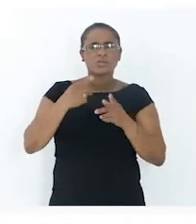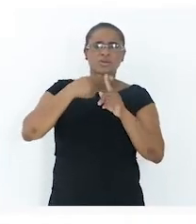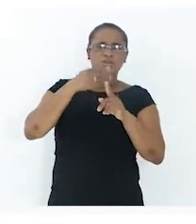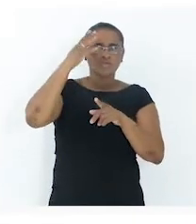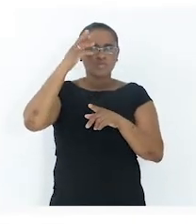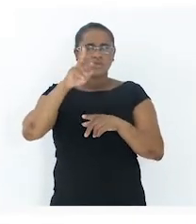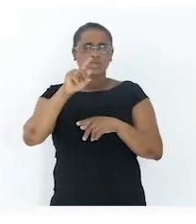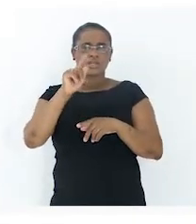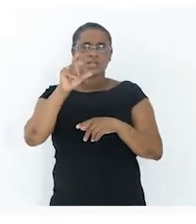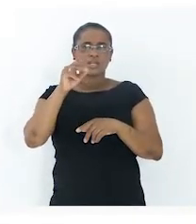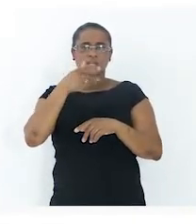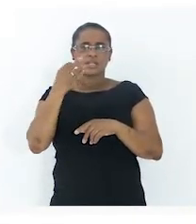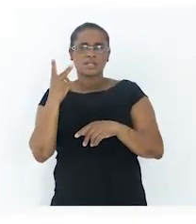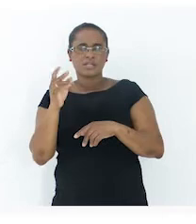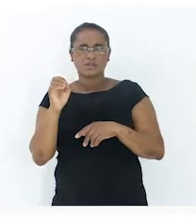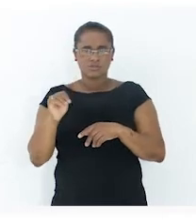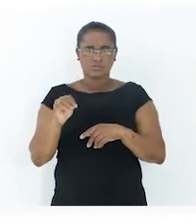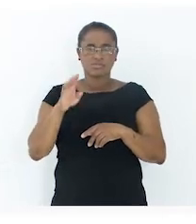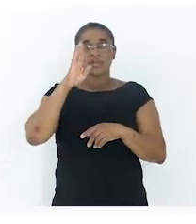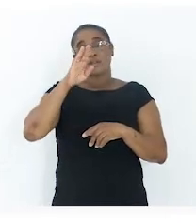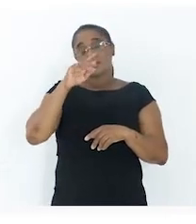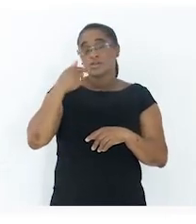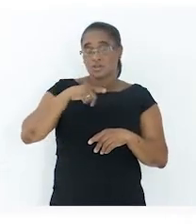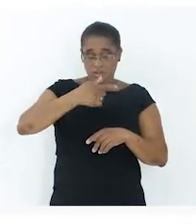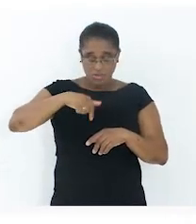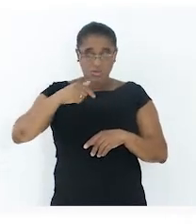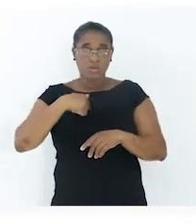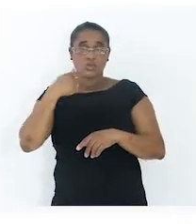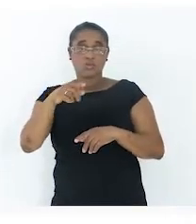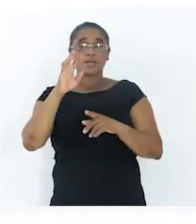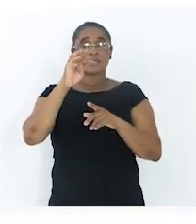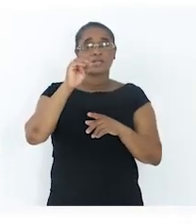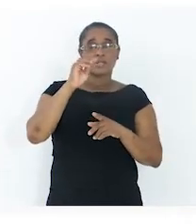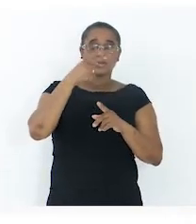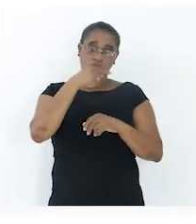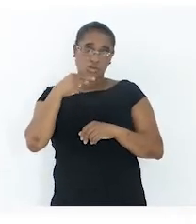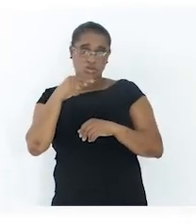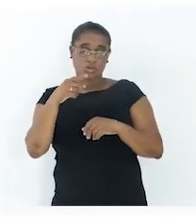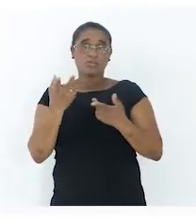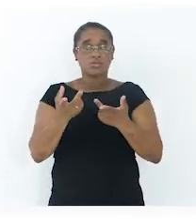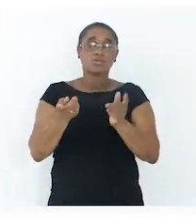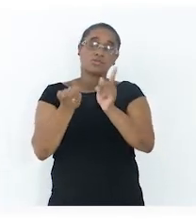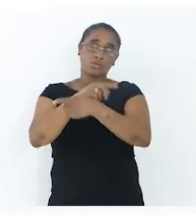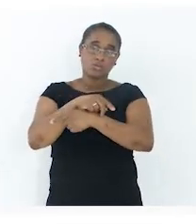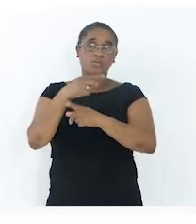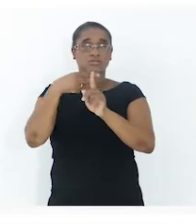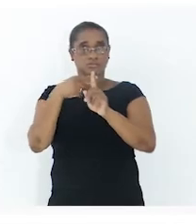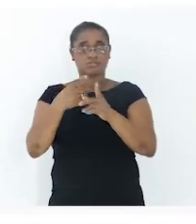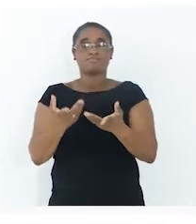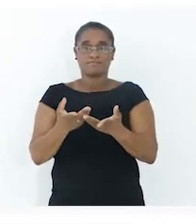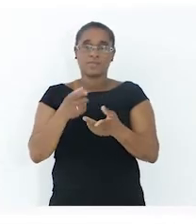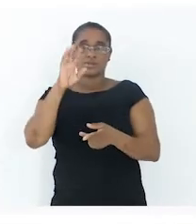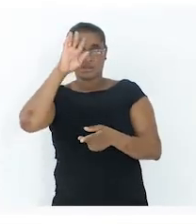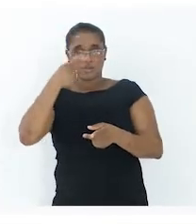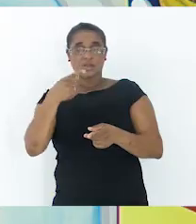se nós temos uma subtração, automaticamente passamos para uma adição. Então, uma subtração é uma